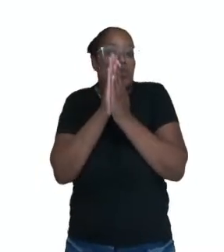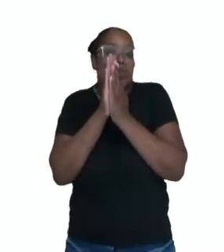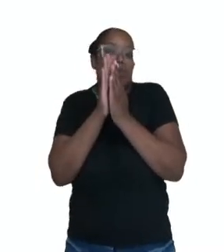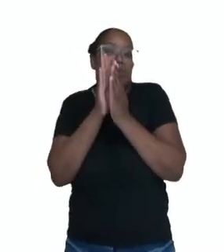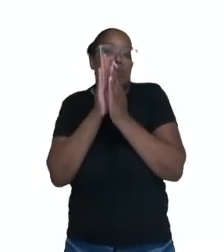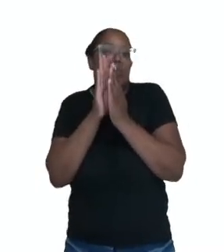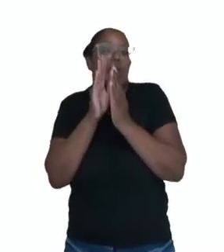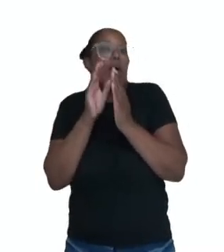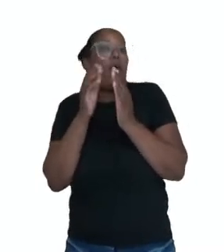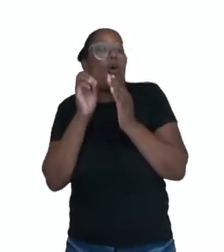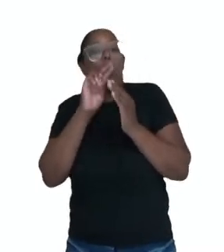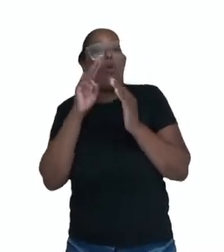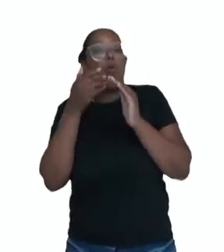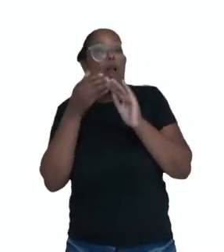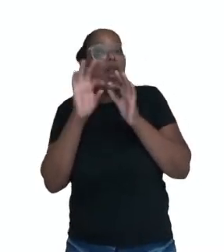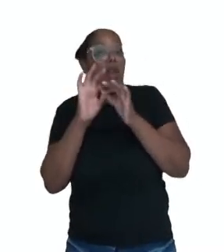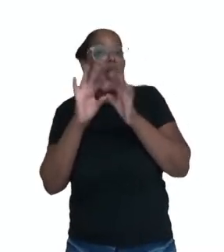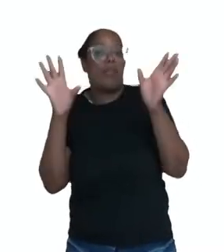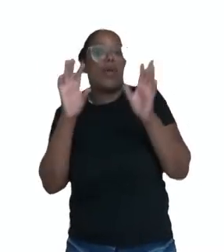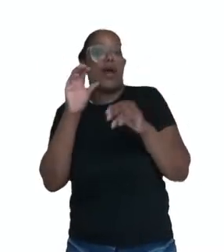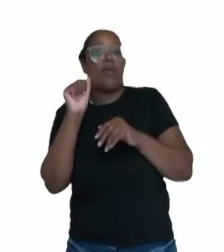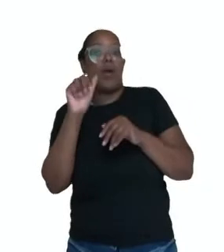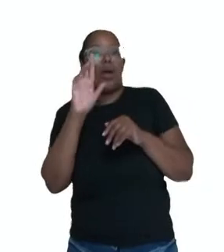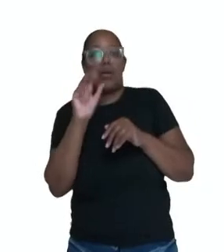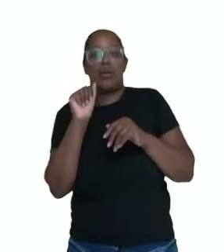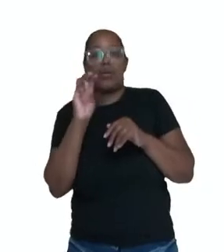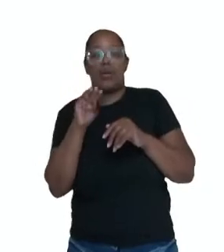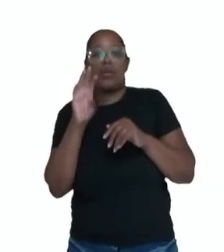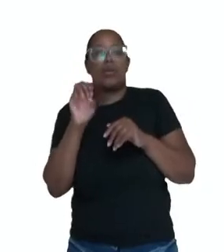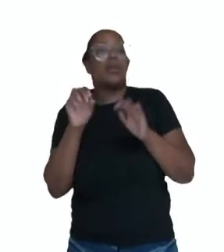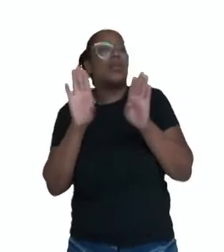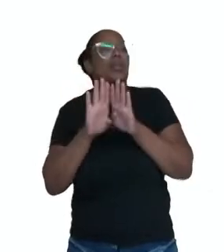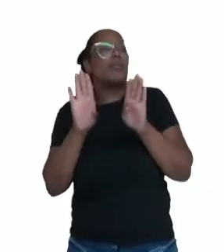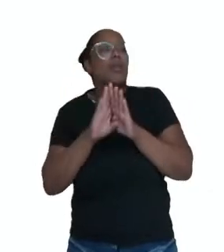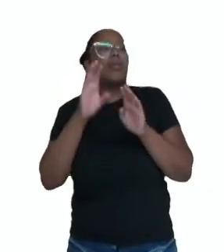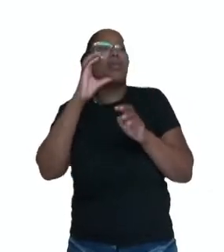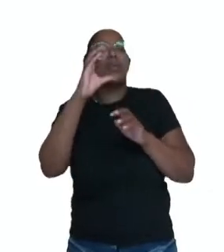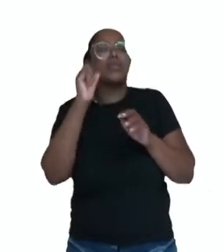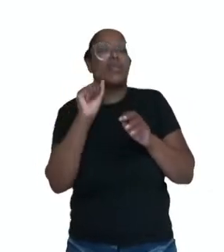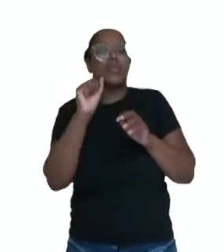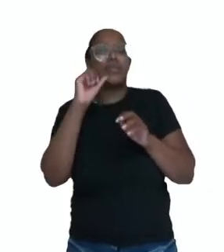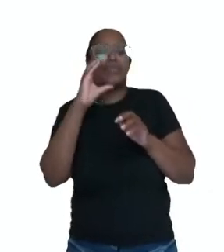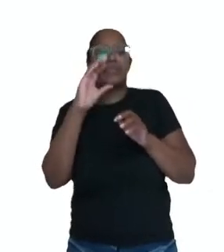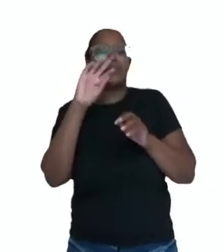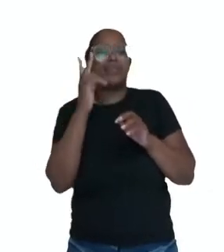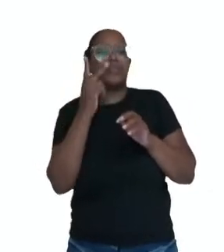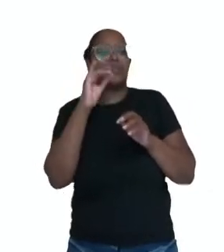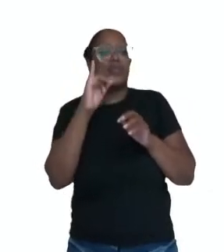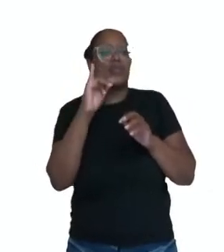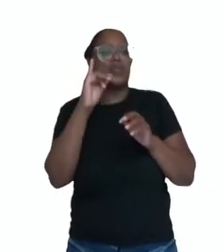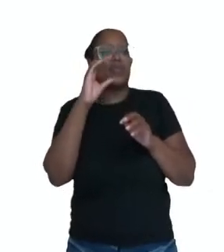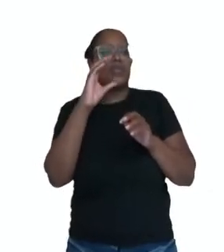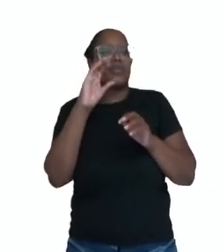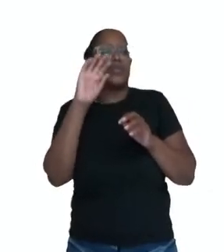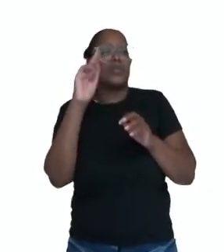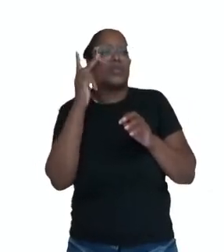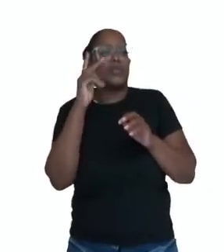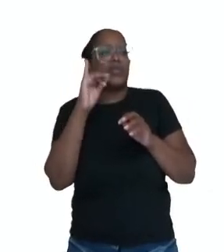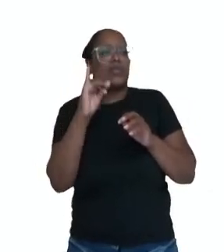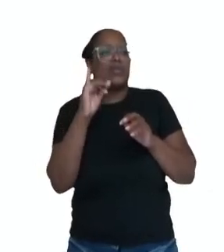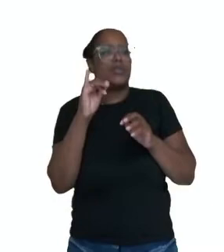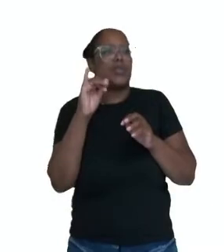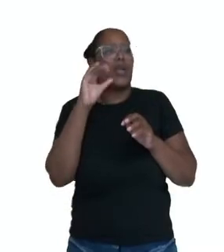arame, e com isso ele vai modificando o som, tá? E o caxixi fica preso na mesma mão onde está